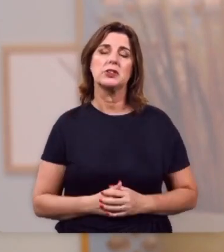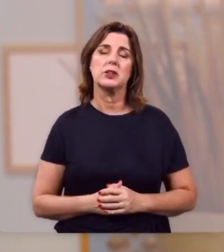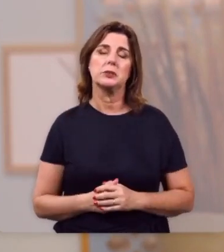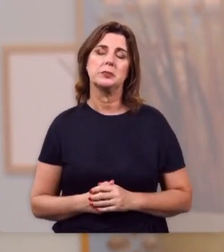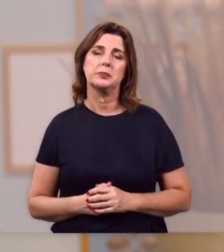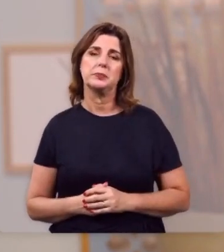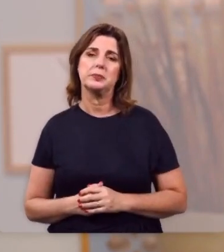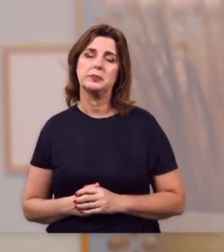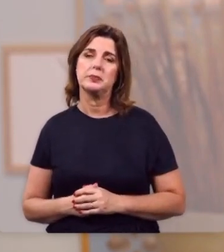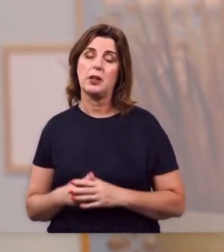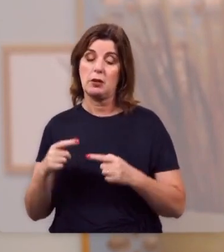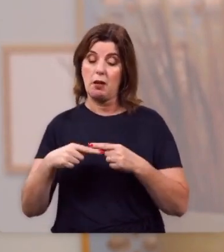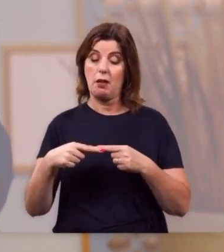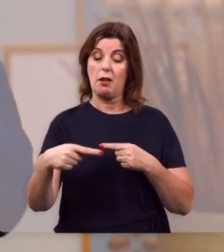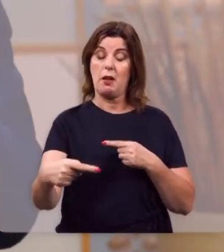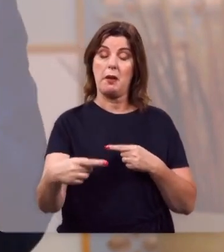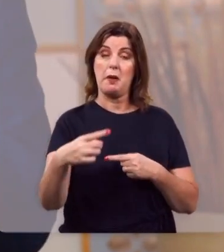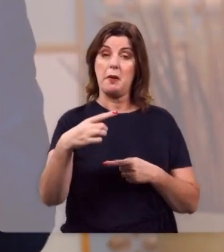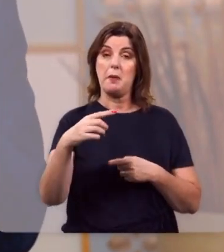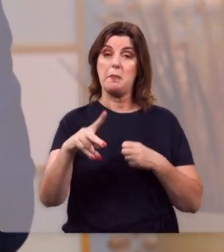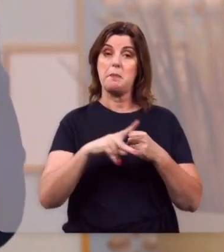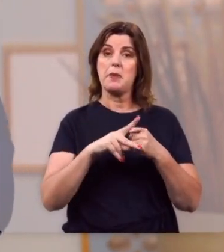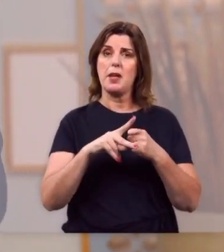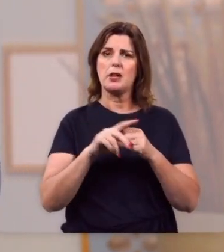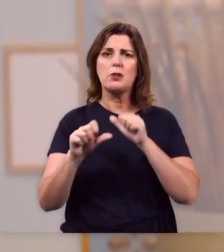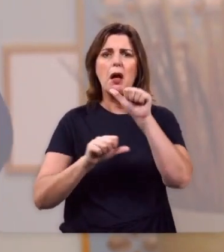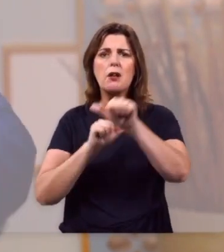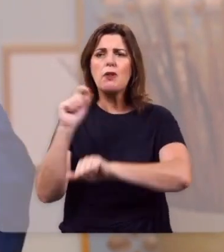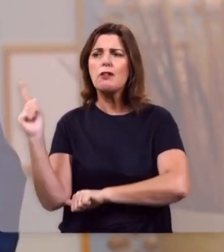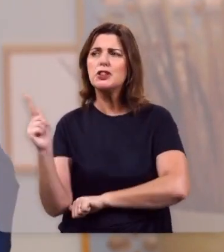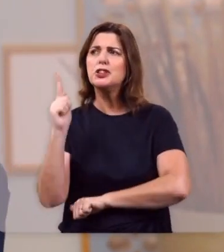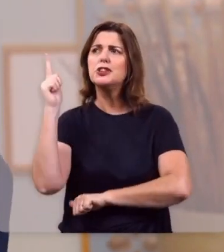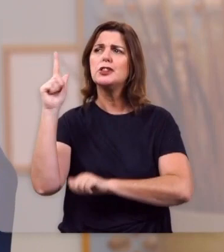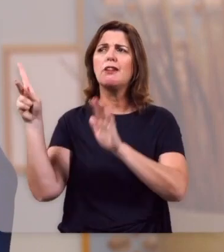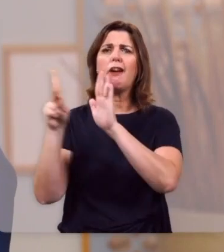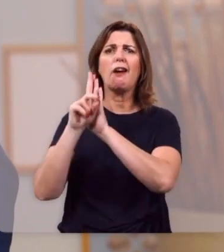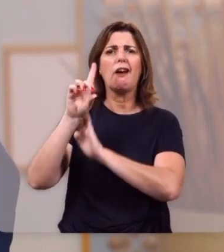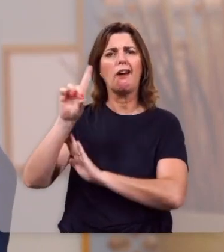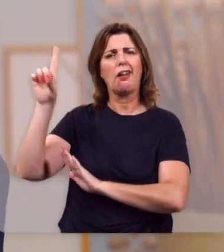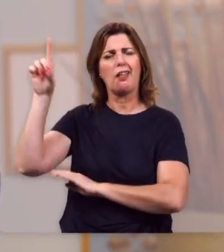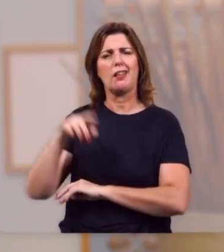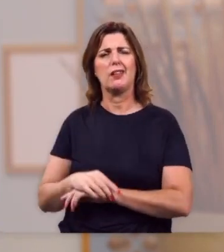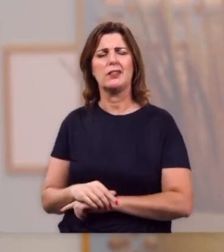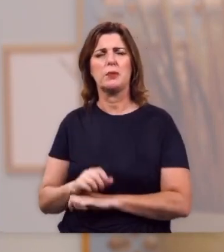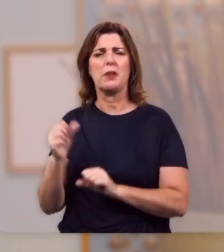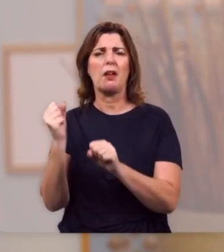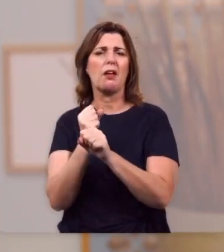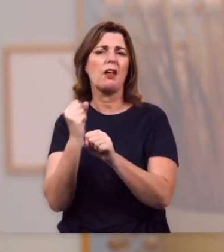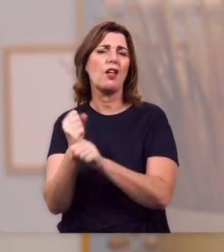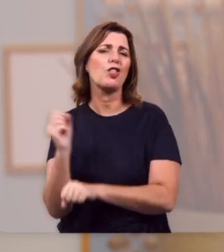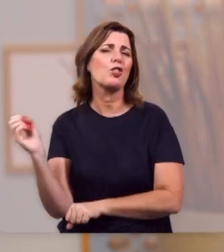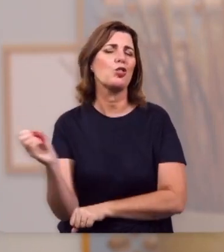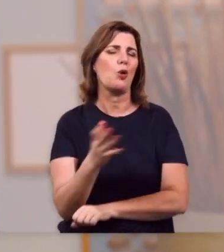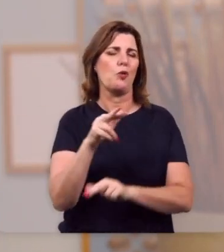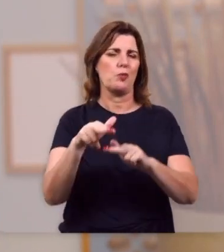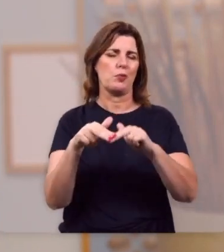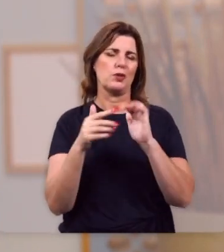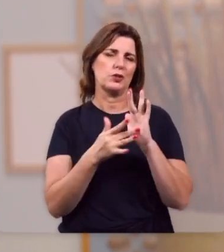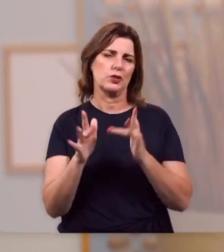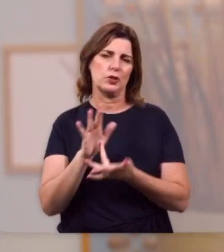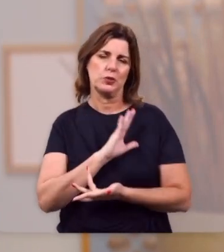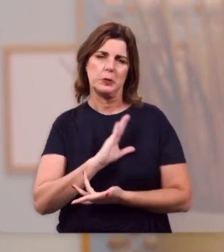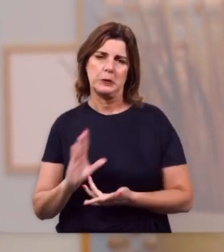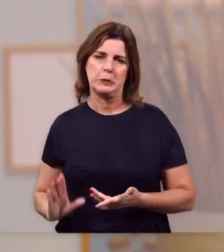martírio. A partir desse momento, Pedro é um gigante de Deus, porque foi restaurado por Jesus.